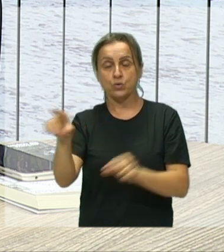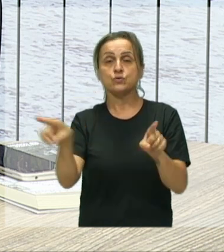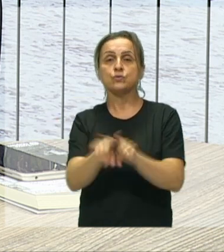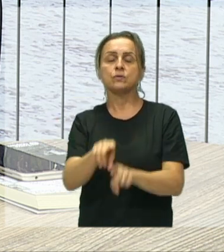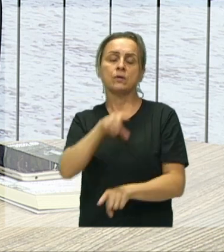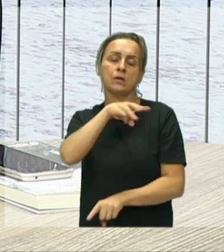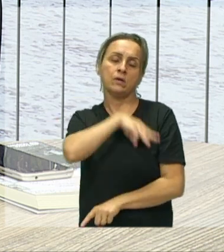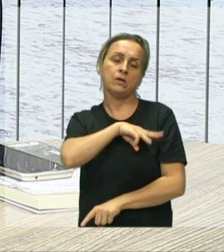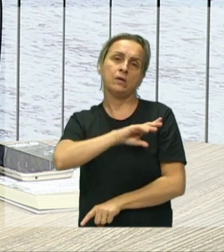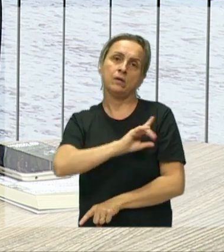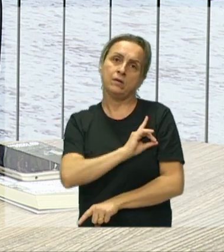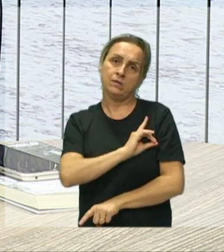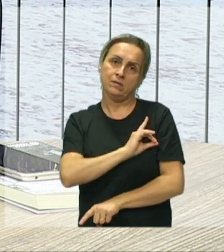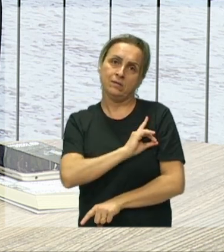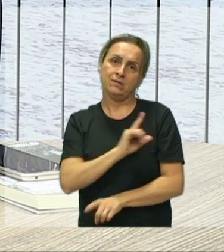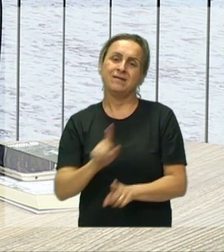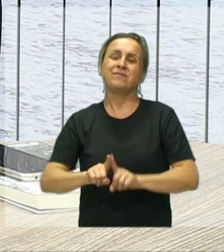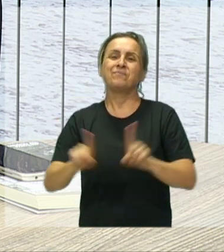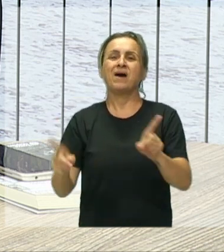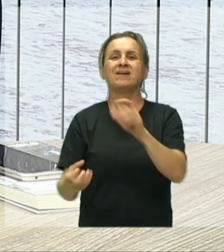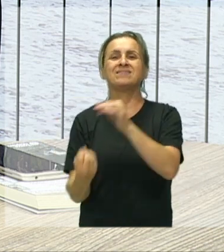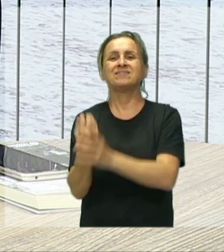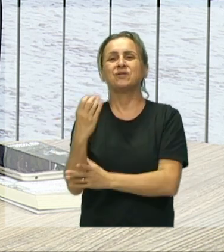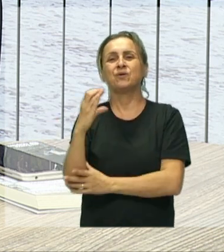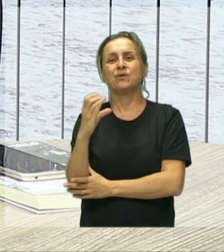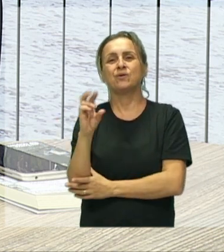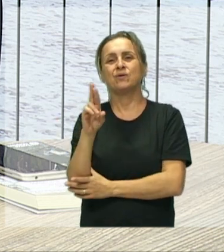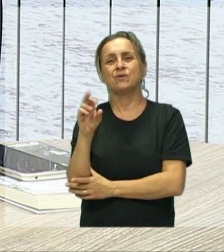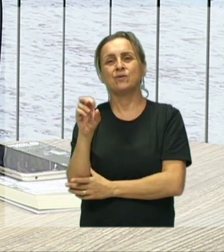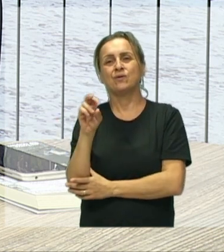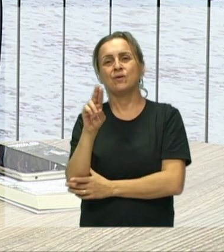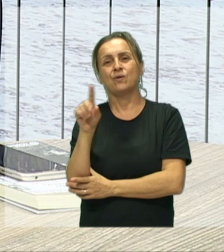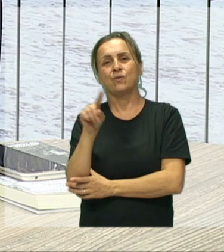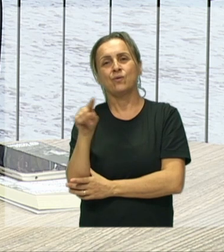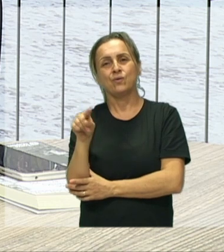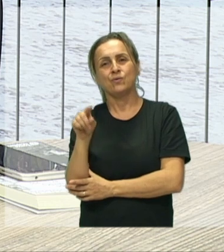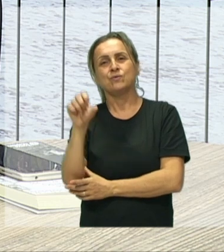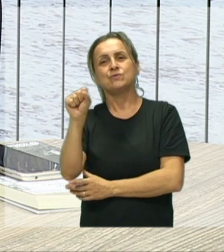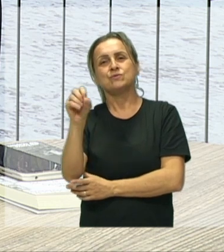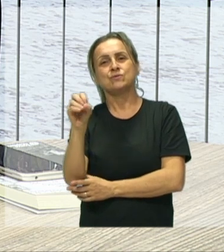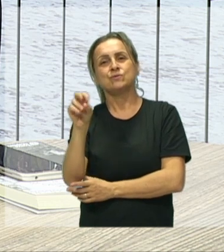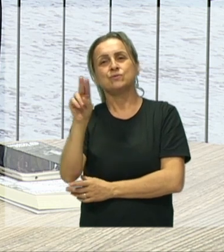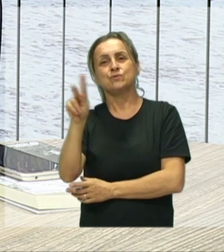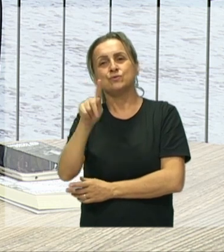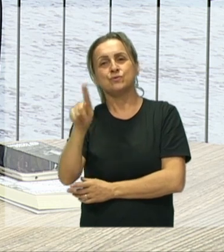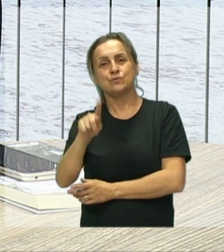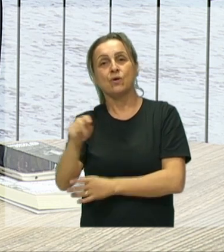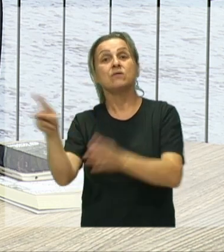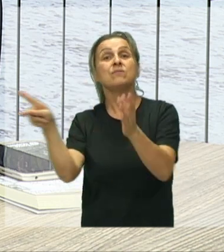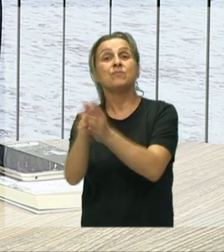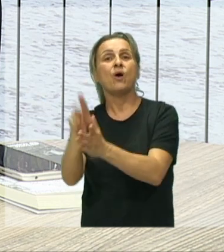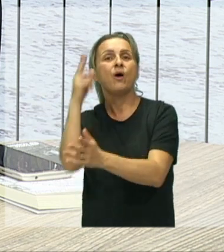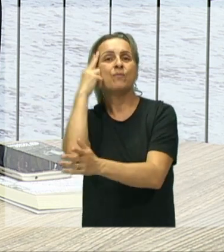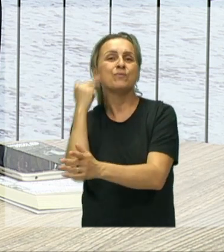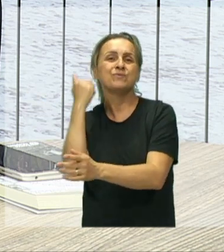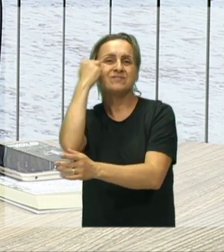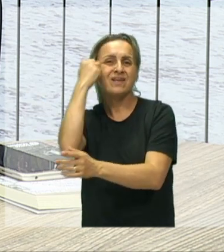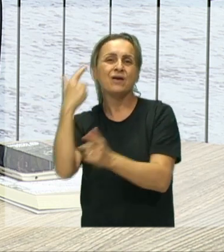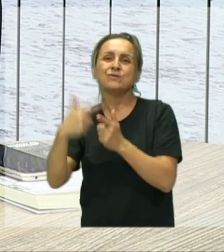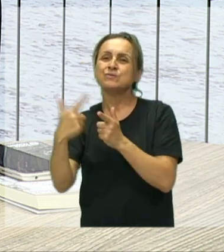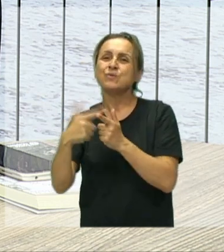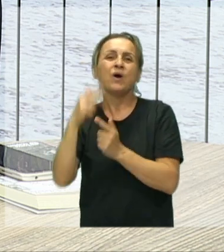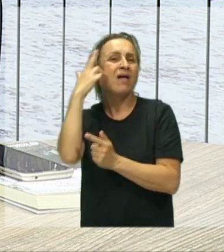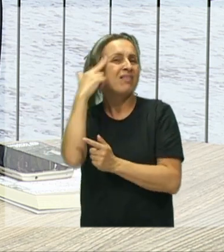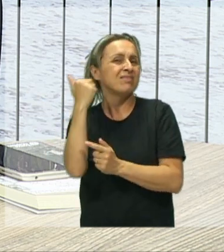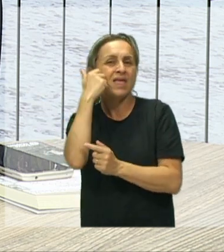Cruz e Souza, porque os negros não podiam remar nem no Marcílio Dias, nem no Barroso. Então, essa é a